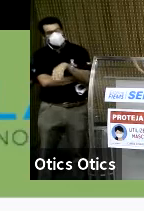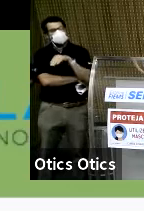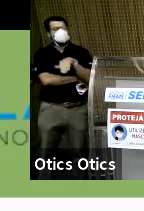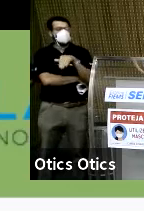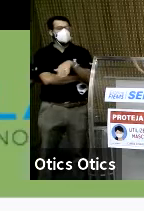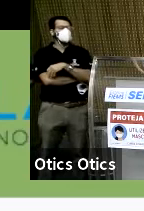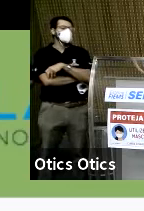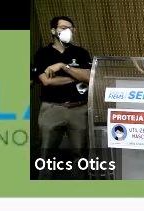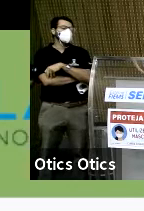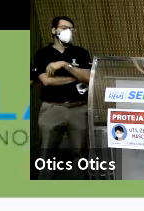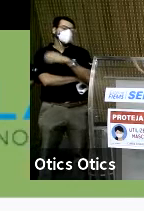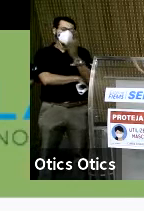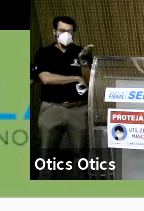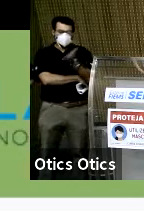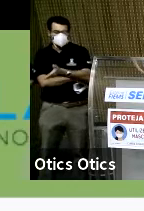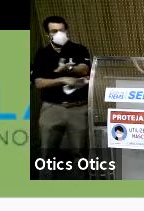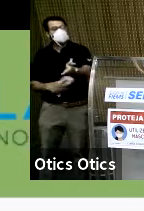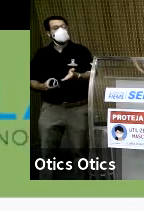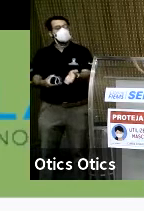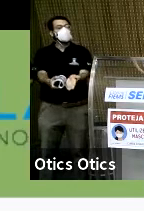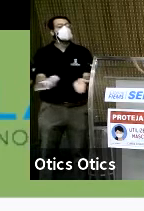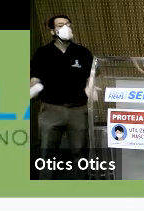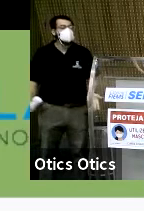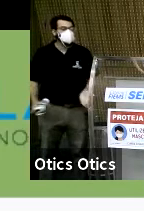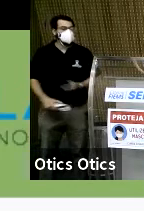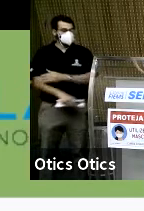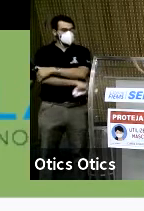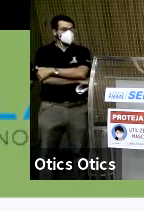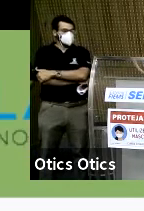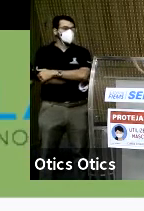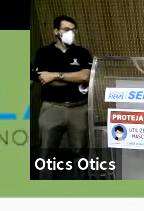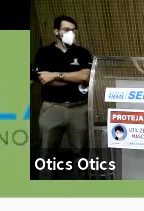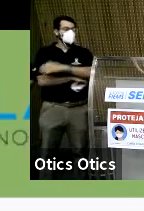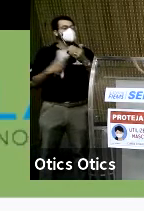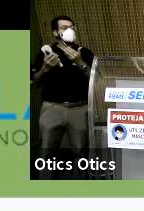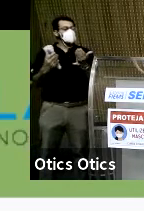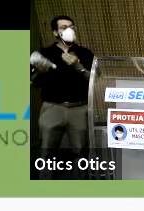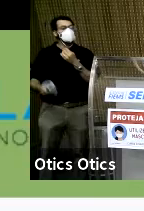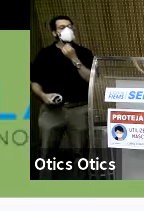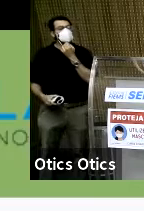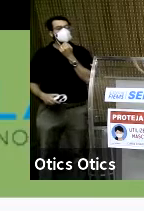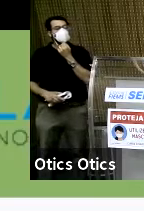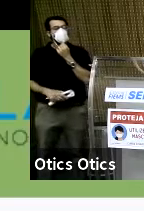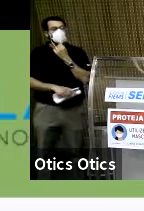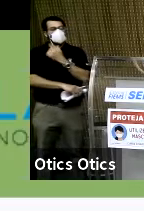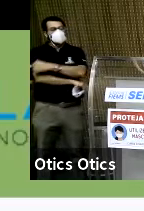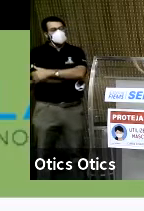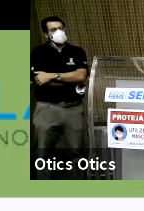continua acompanhando semanalmente conosco. Porém, nós não sabemos aonde lançar esse dado para ter esse casamento,